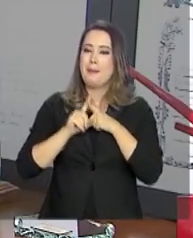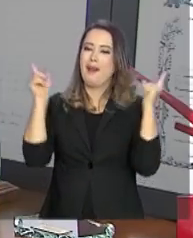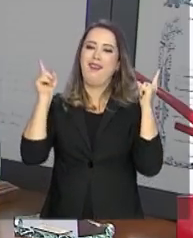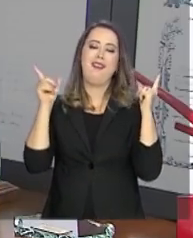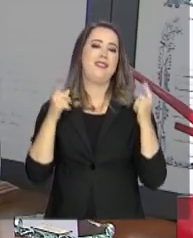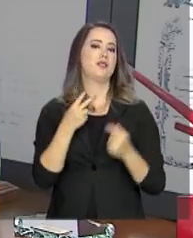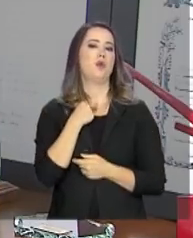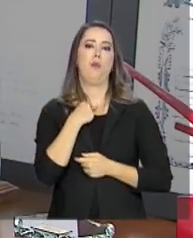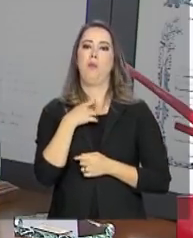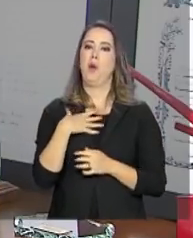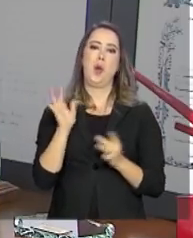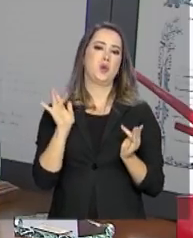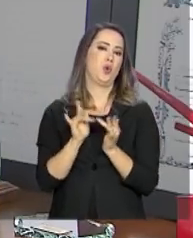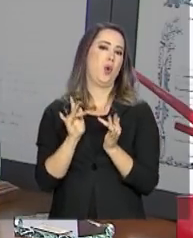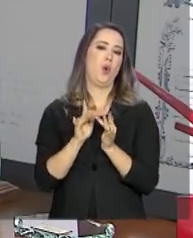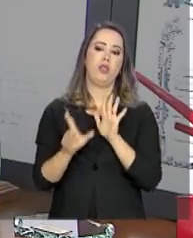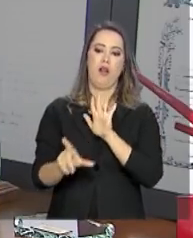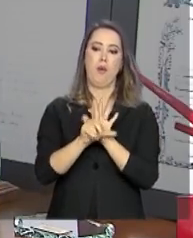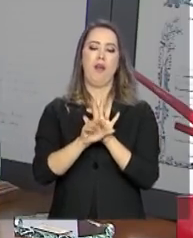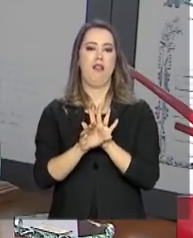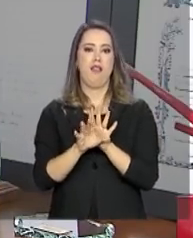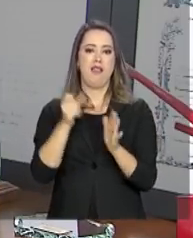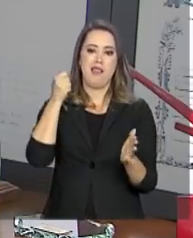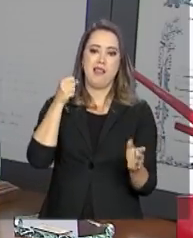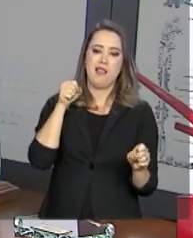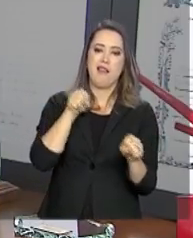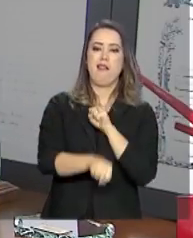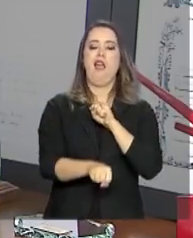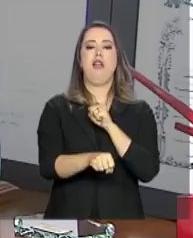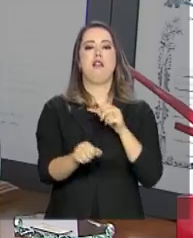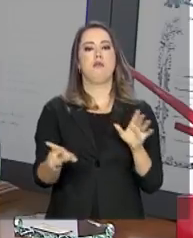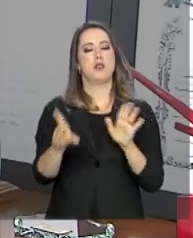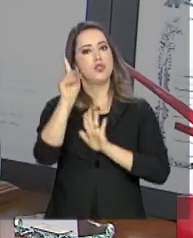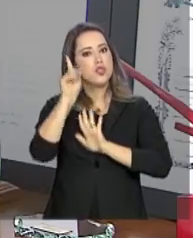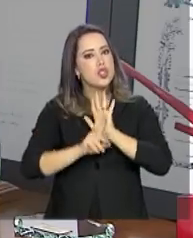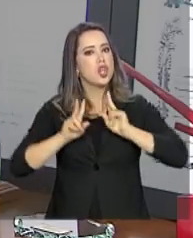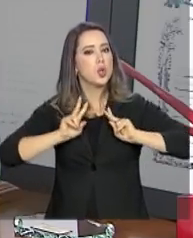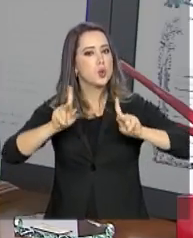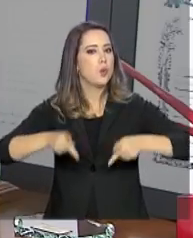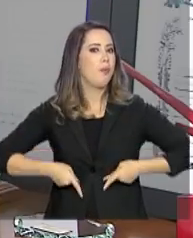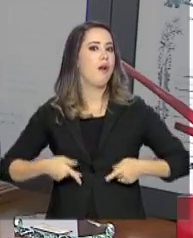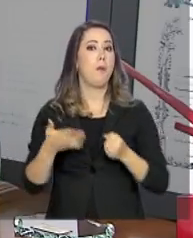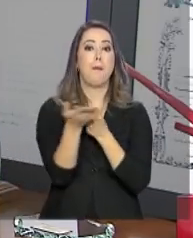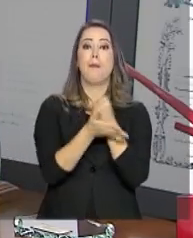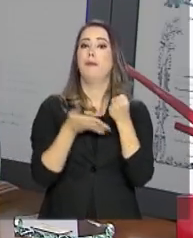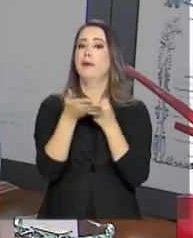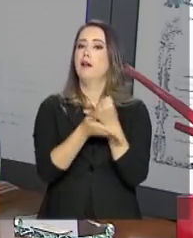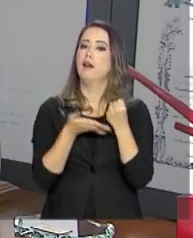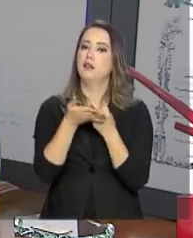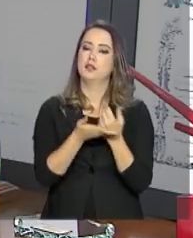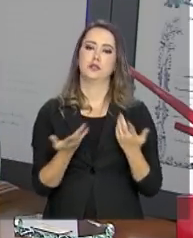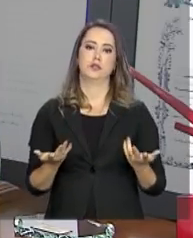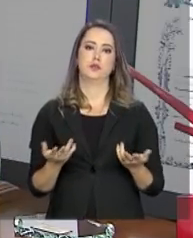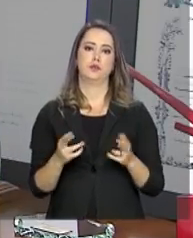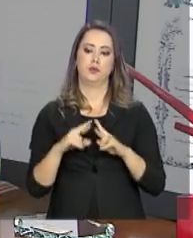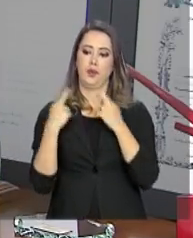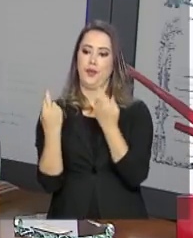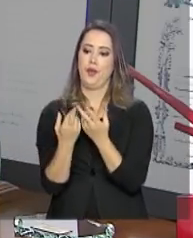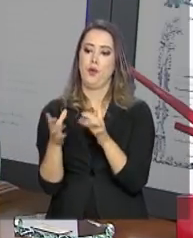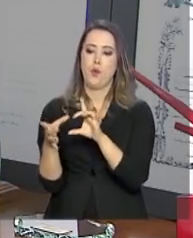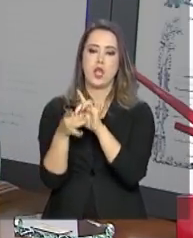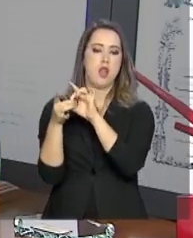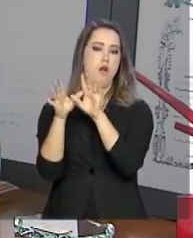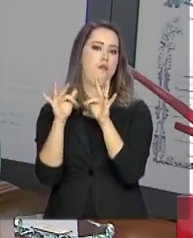a gente não pode aceitar que essa legislação vem a violar direitos humanos básicos como a o direito à reunião familiar